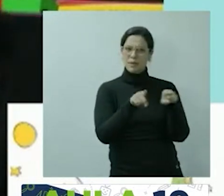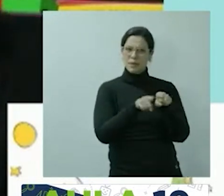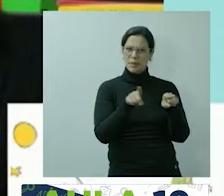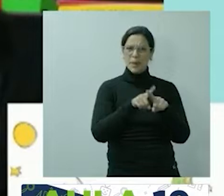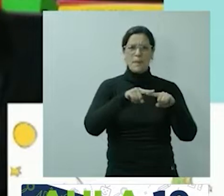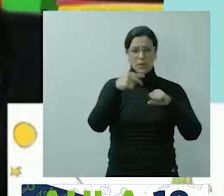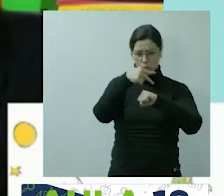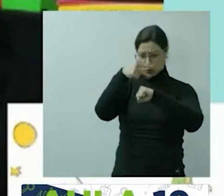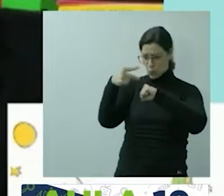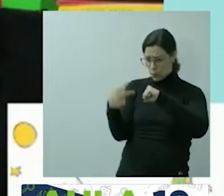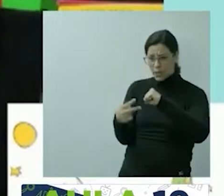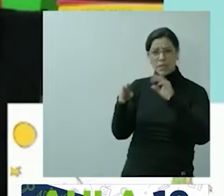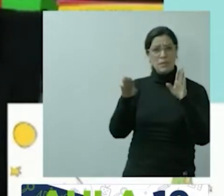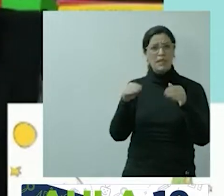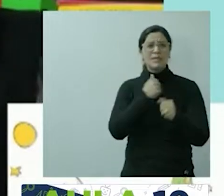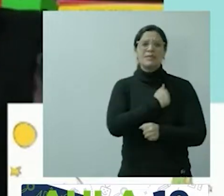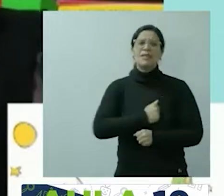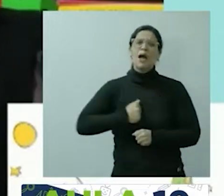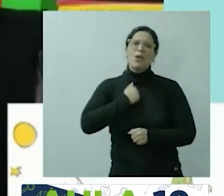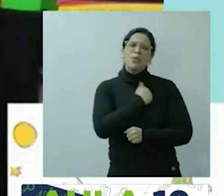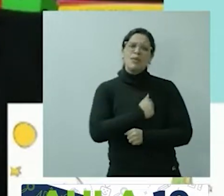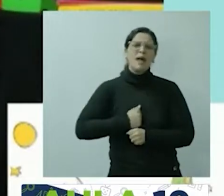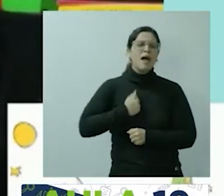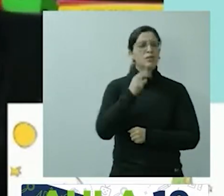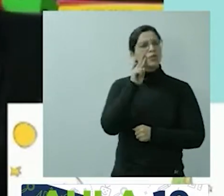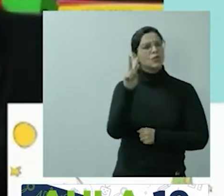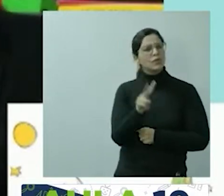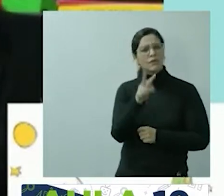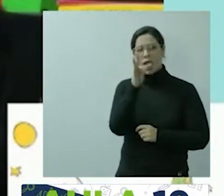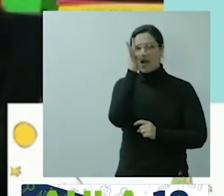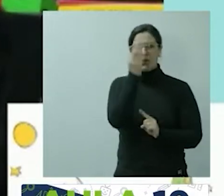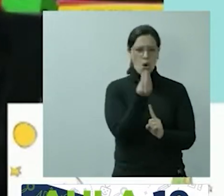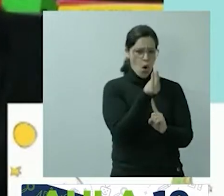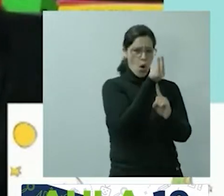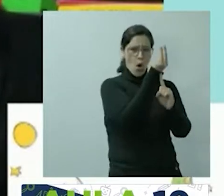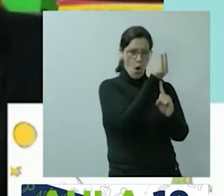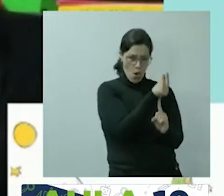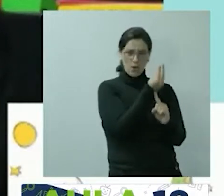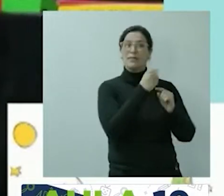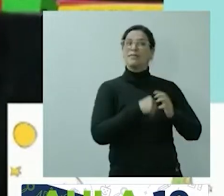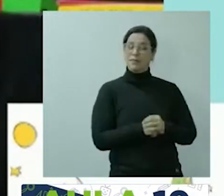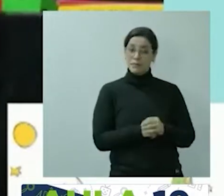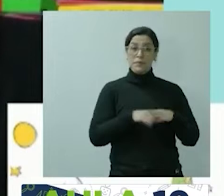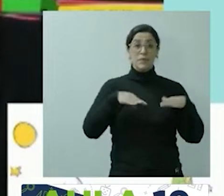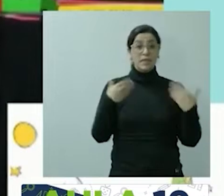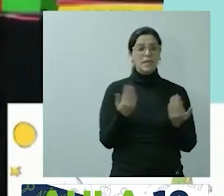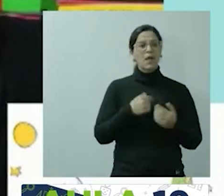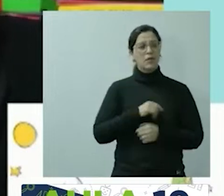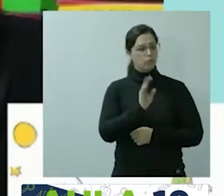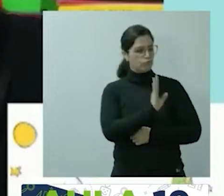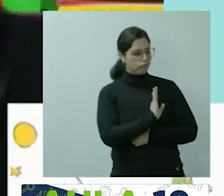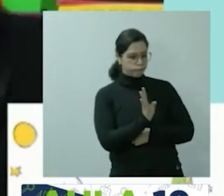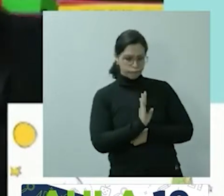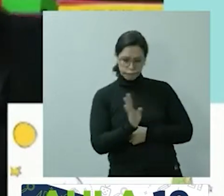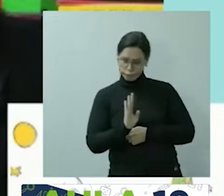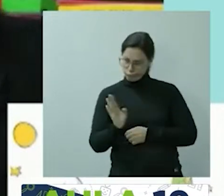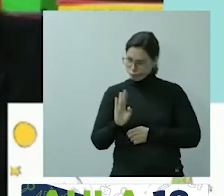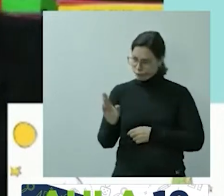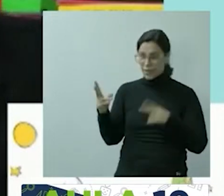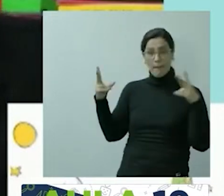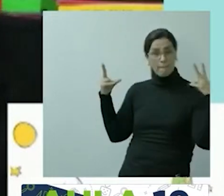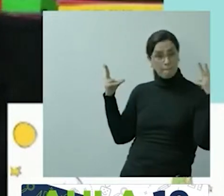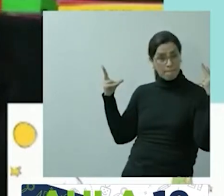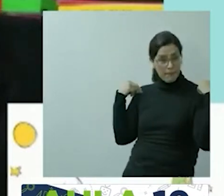O pequeno príncipe já estava com saudade da rosa. Então, resolveu se despedir do piloto,